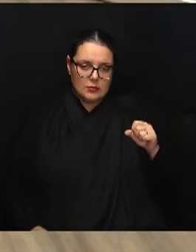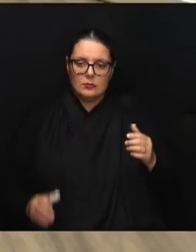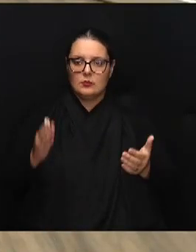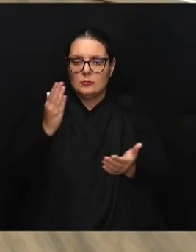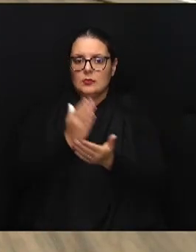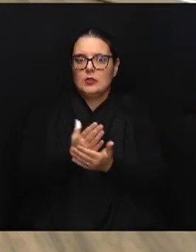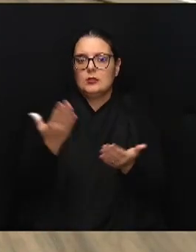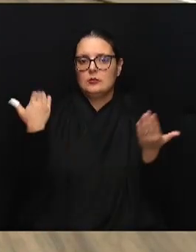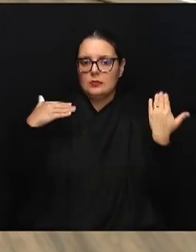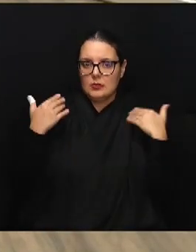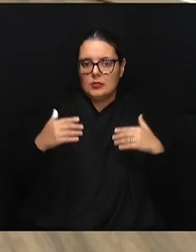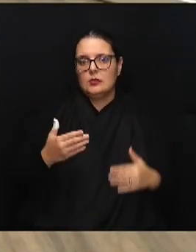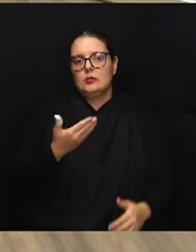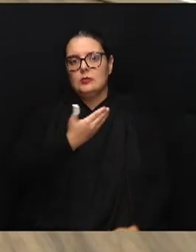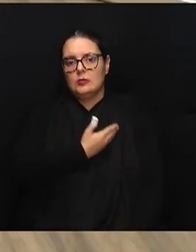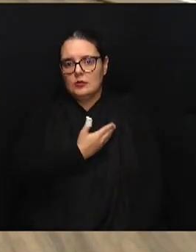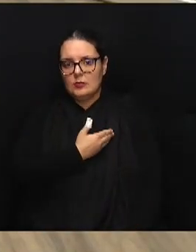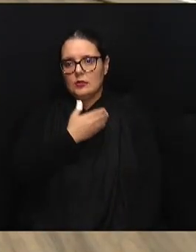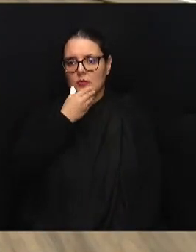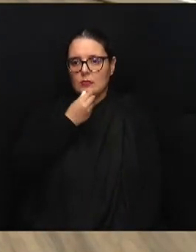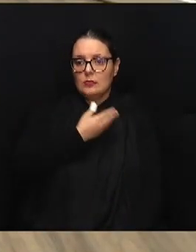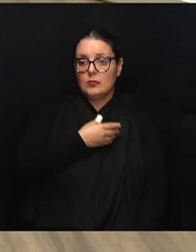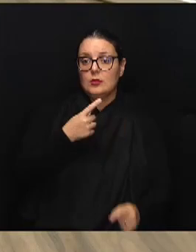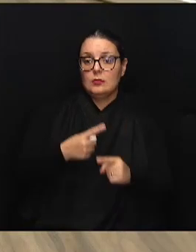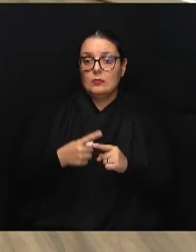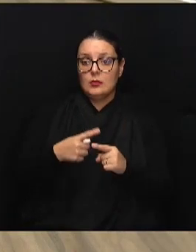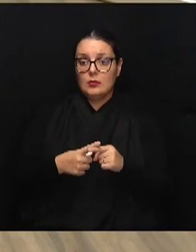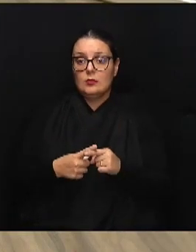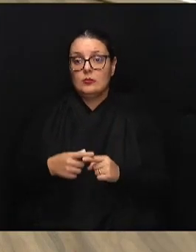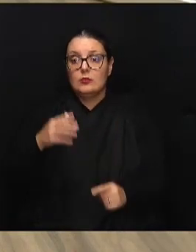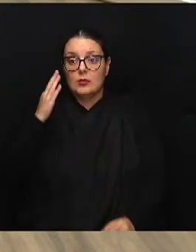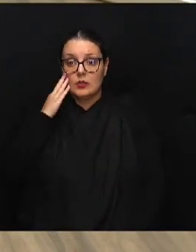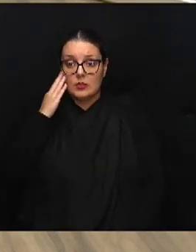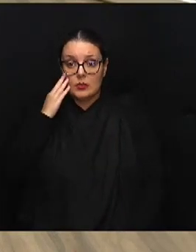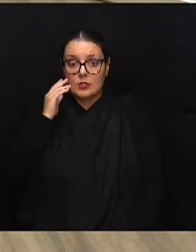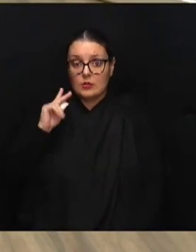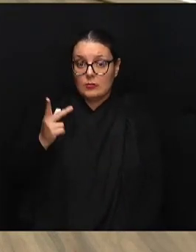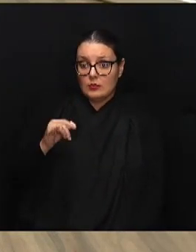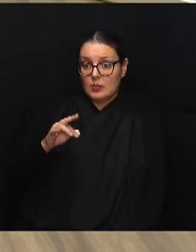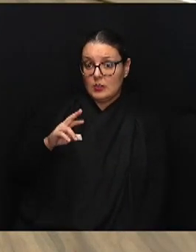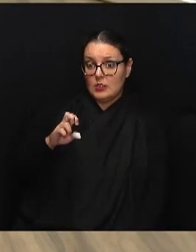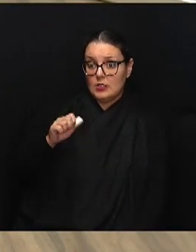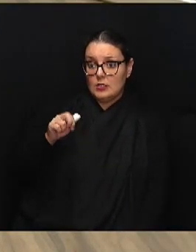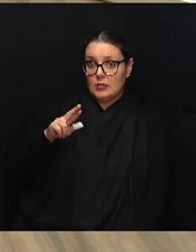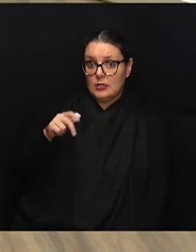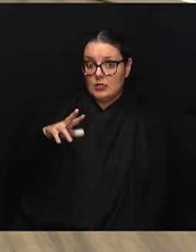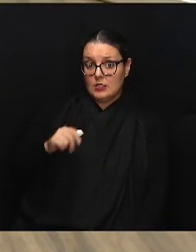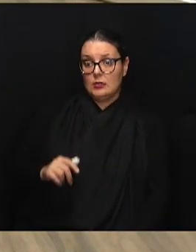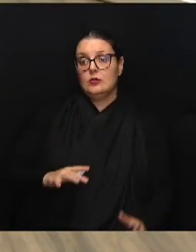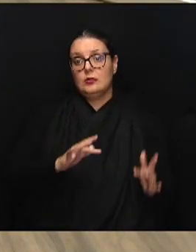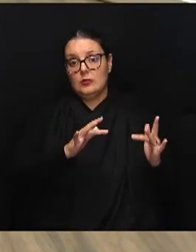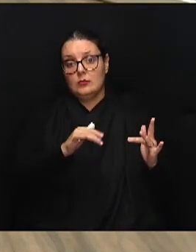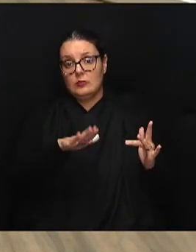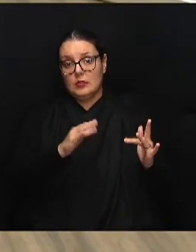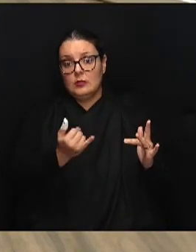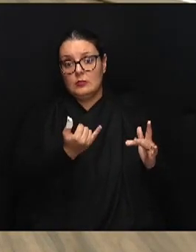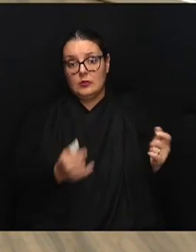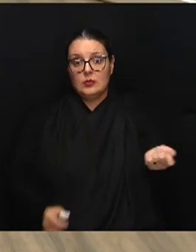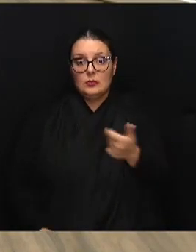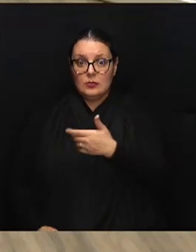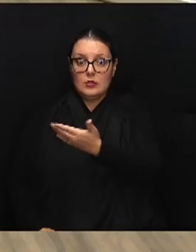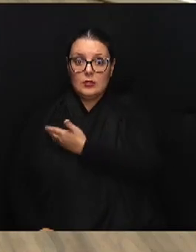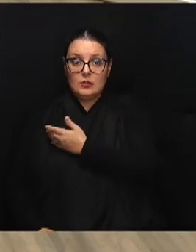com os amigos, com as amigas. Por quê? Porque está entendendo que há uma hierarquia. O namoro é mais importante que a amizade.